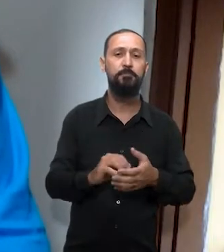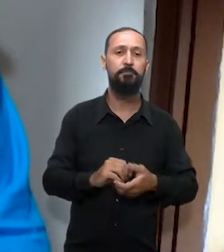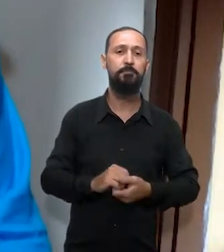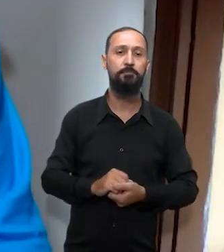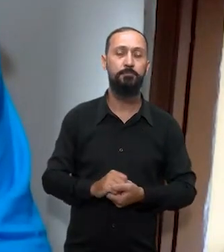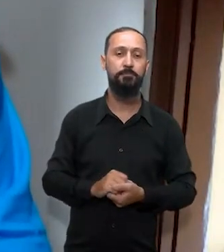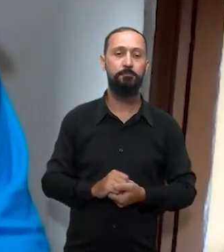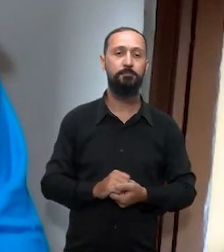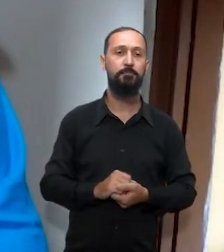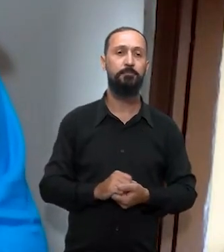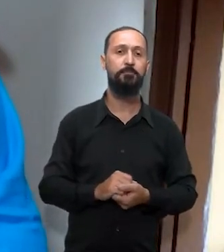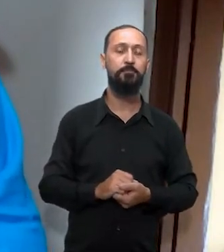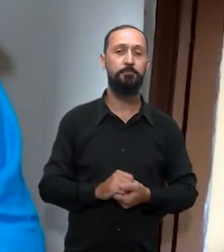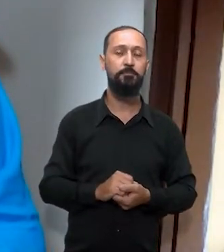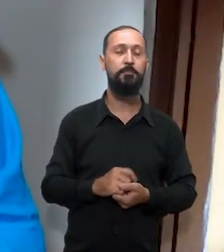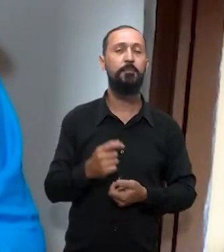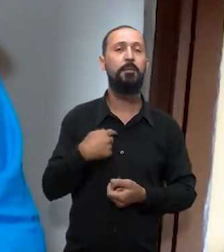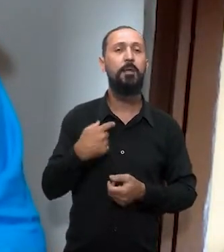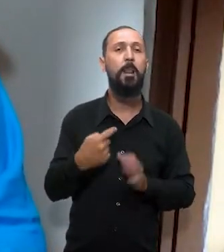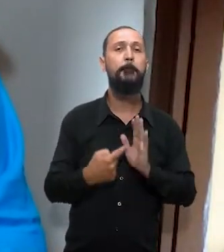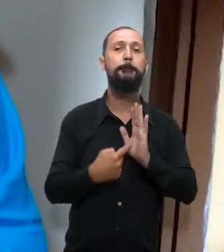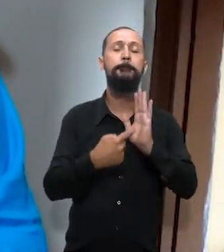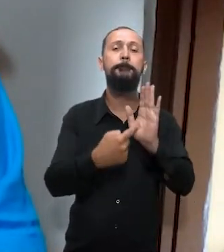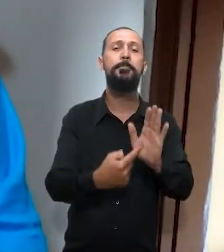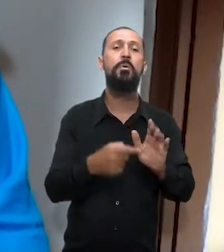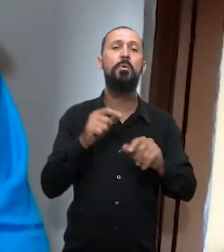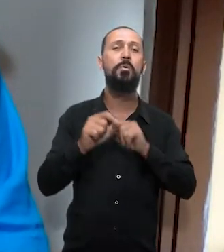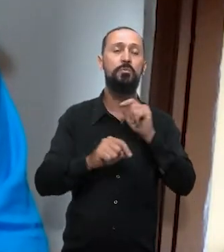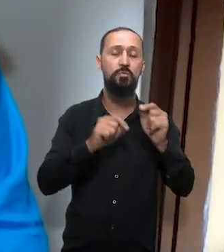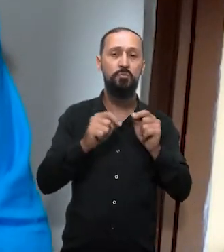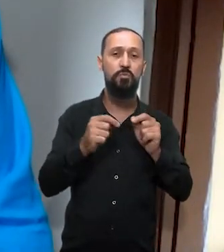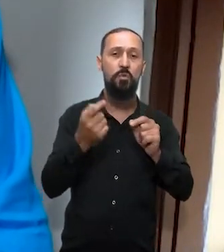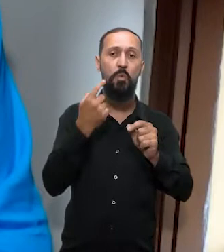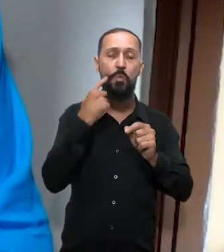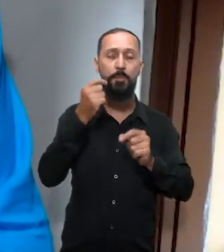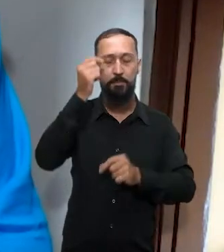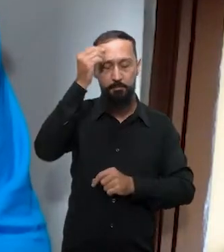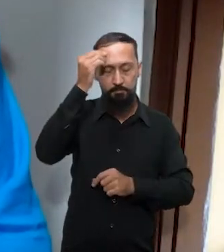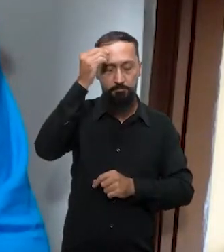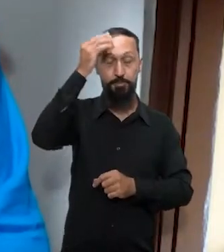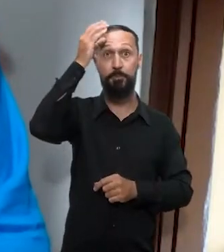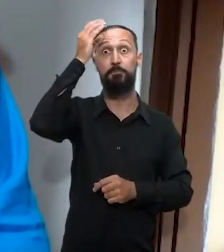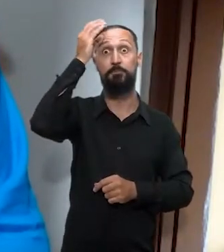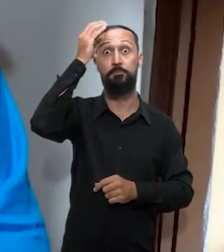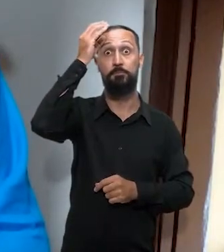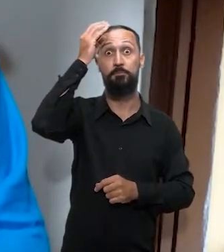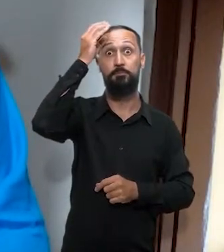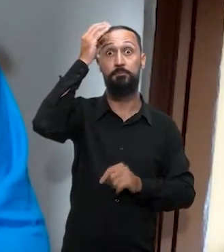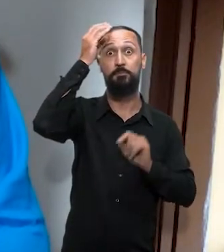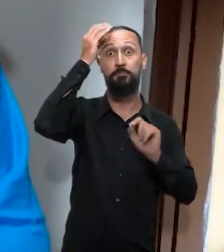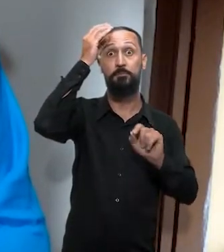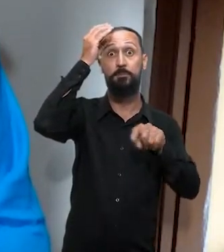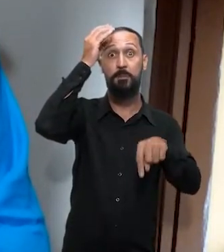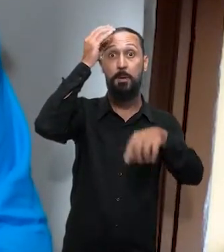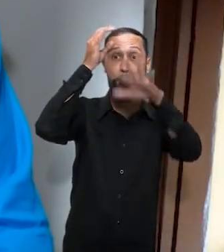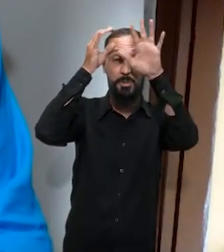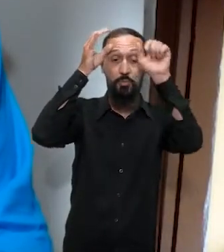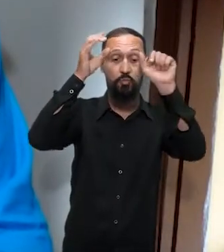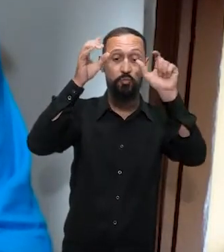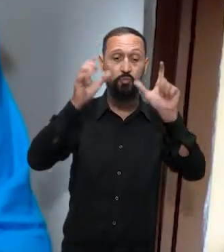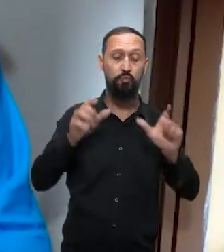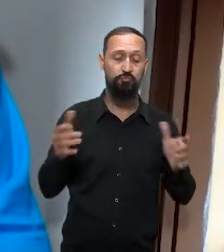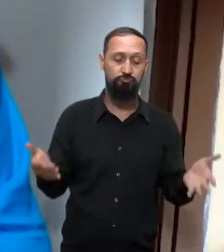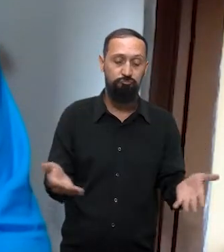muito libertária, e ele representou uma tomada de consciência para o